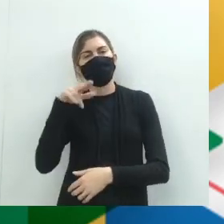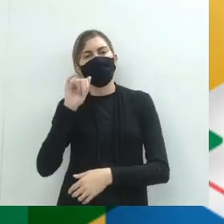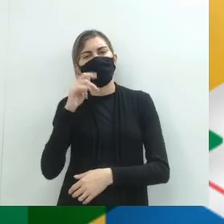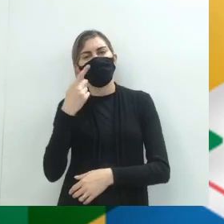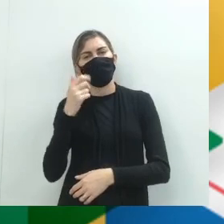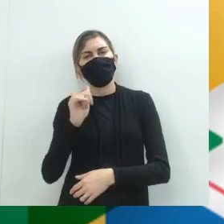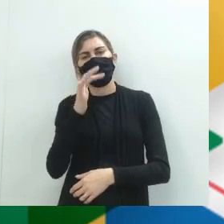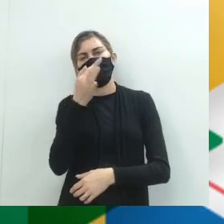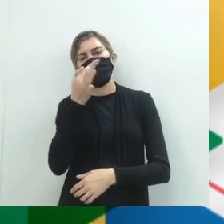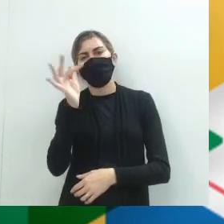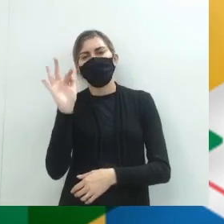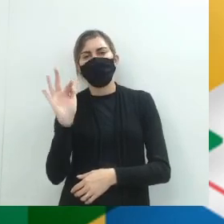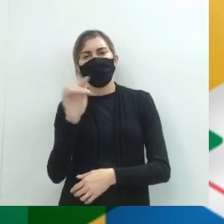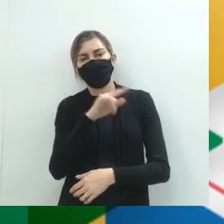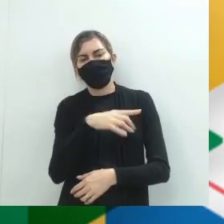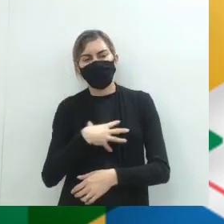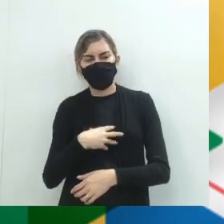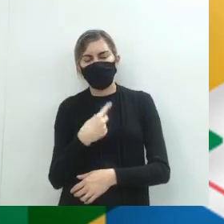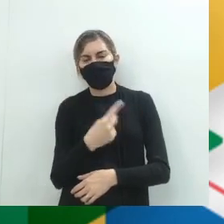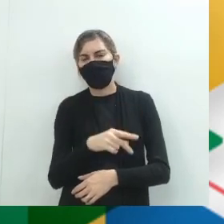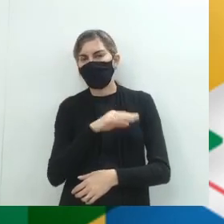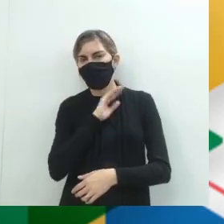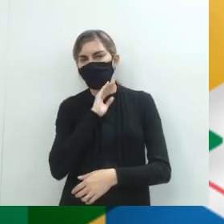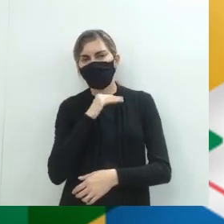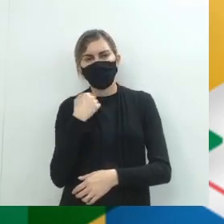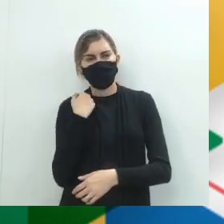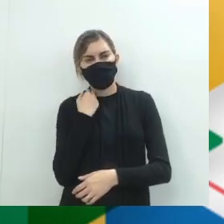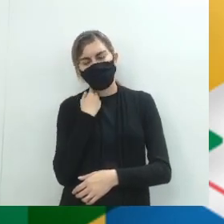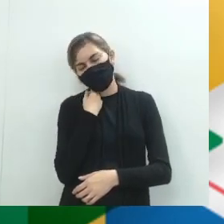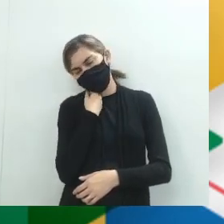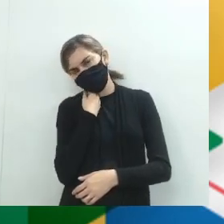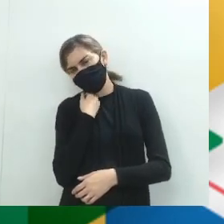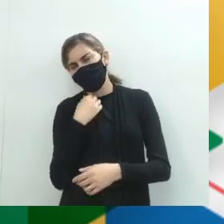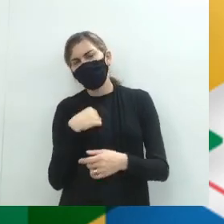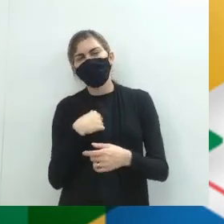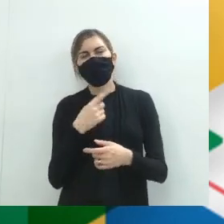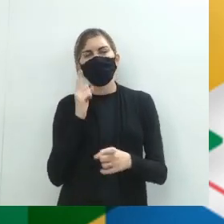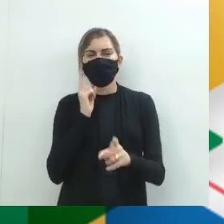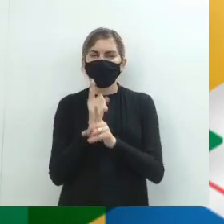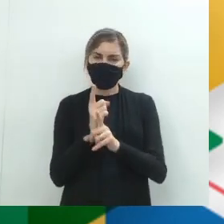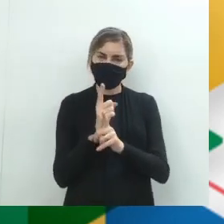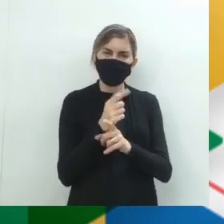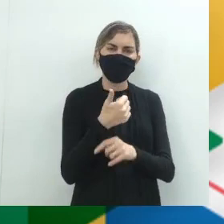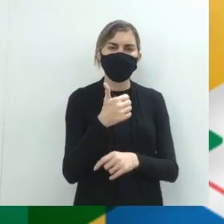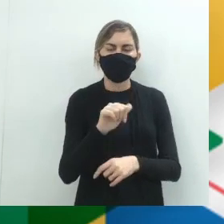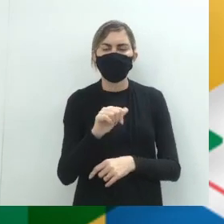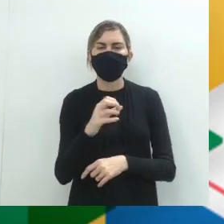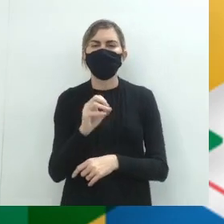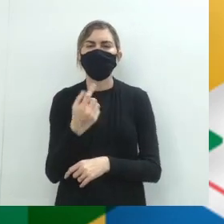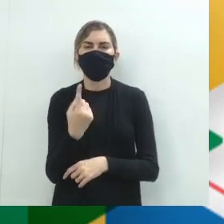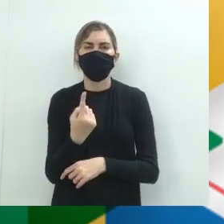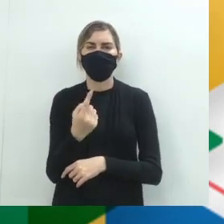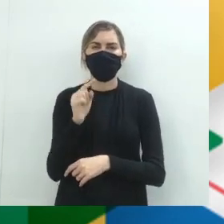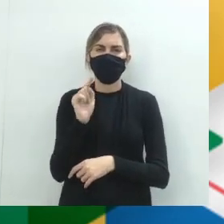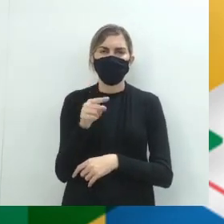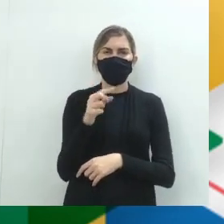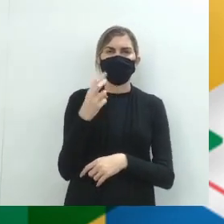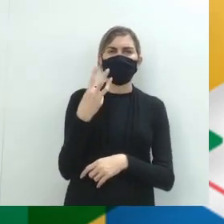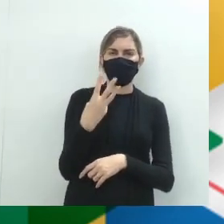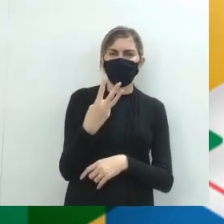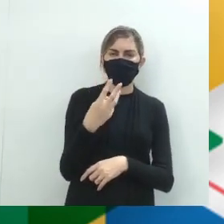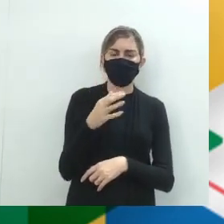escala Fahrenheit. A filhinha dela está com febre, mediu a temperatura e achou 101,3